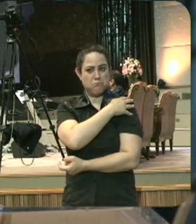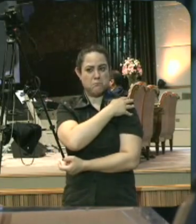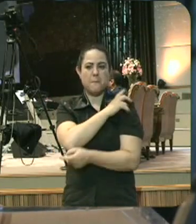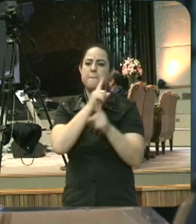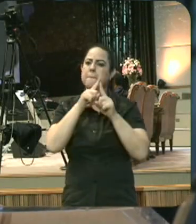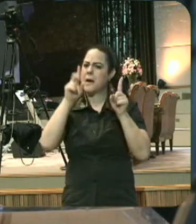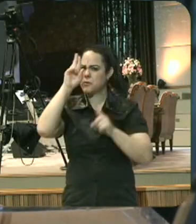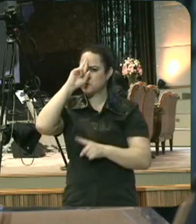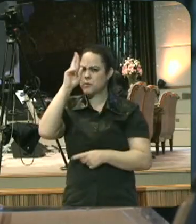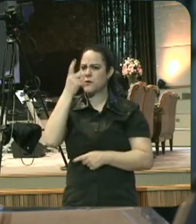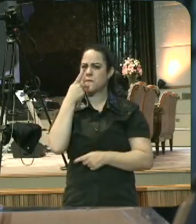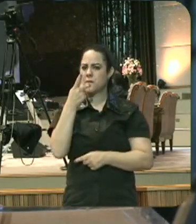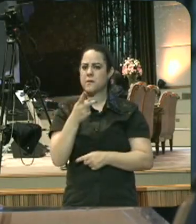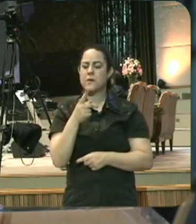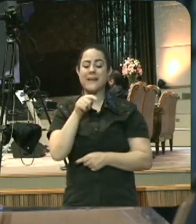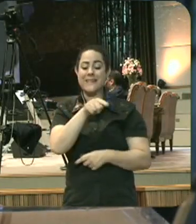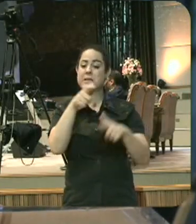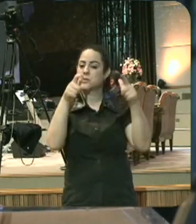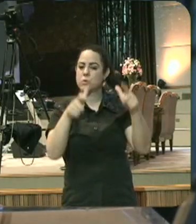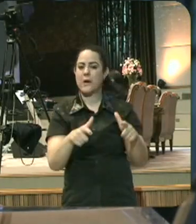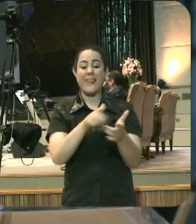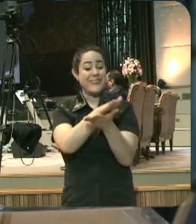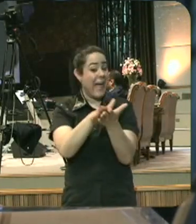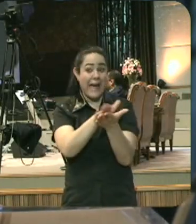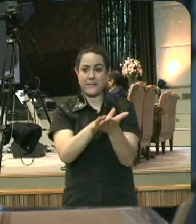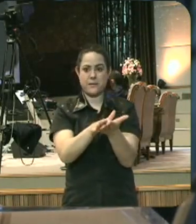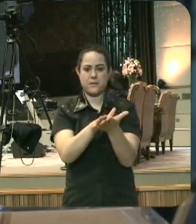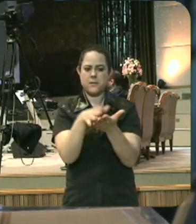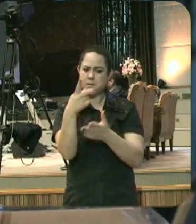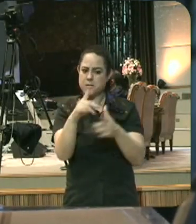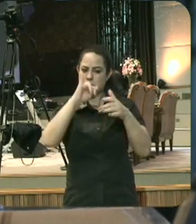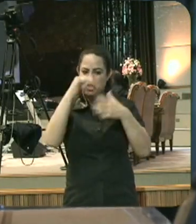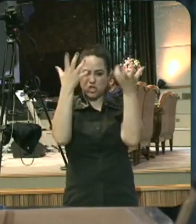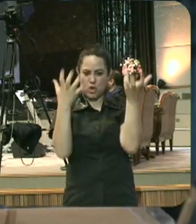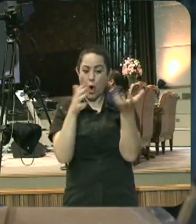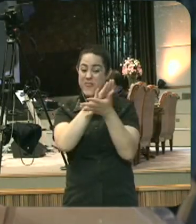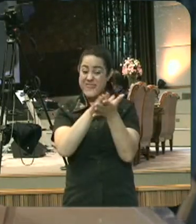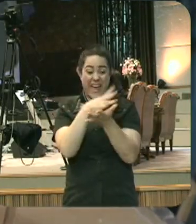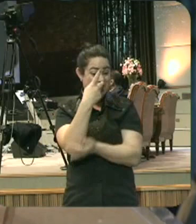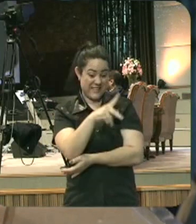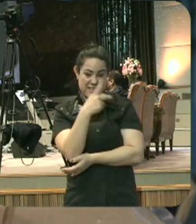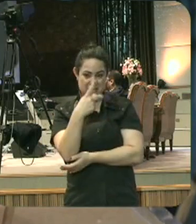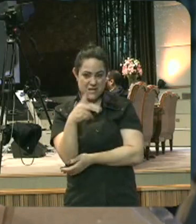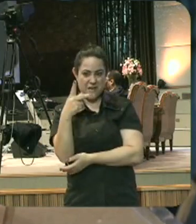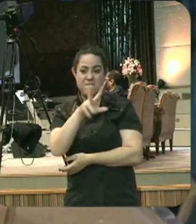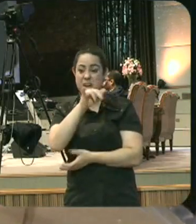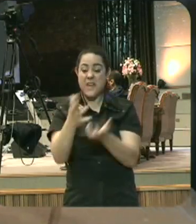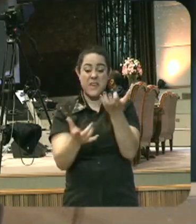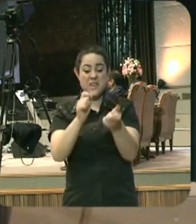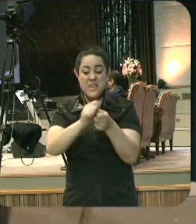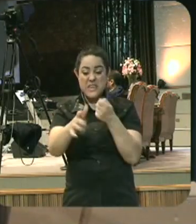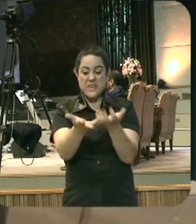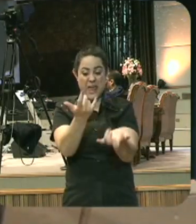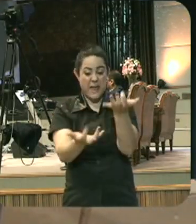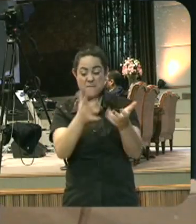Mas o Senhor disse: desse lugar vocês não vão pegar nada, vocês vão queimar